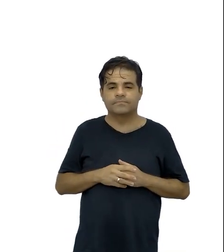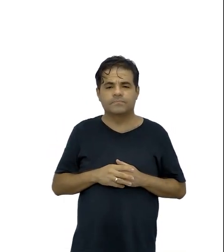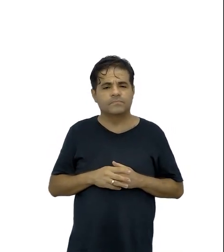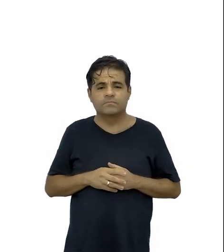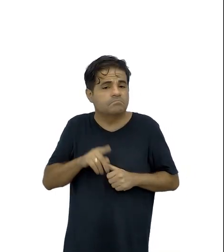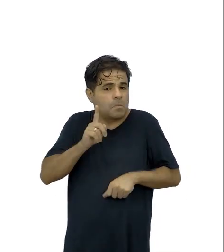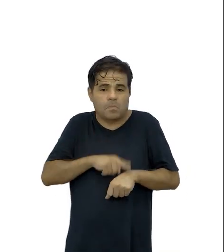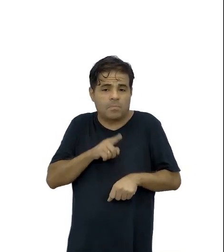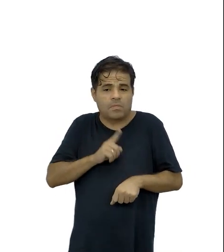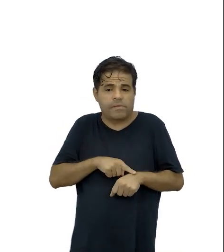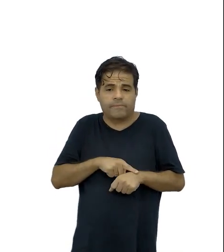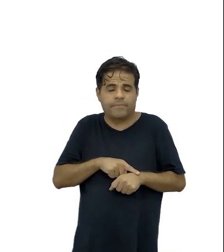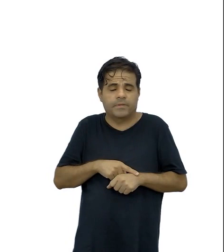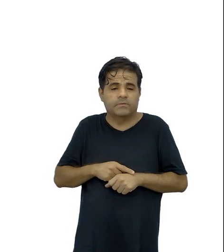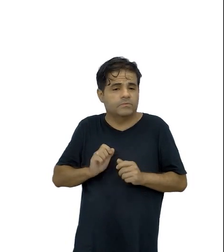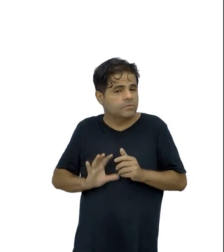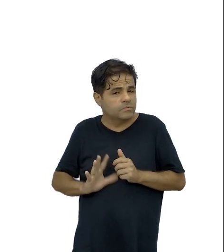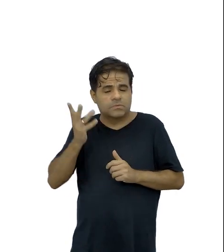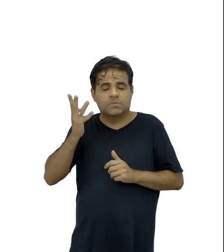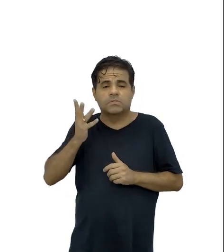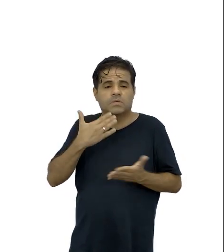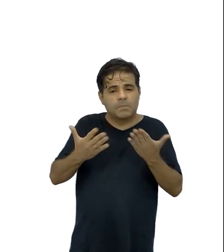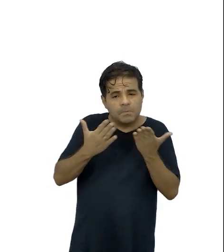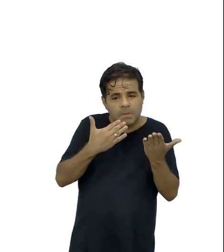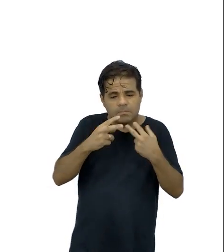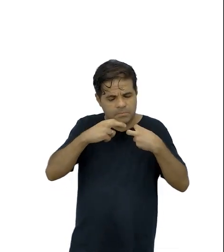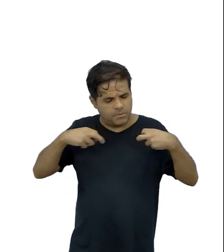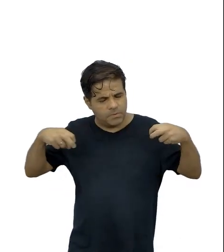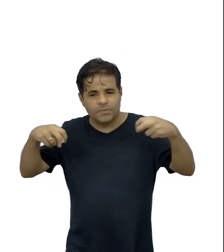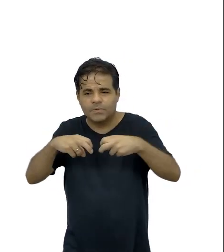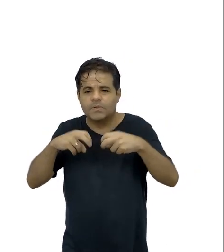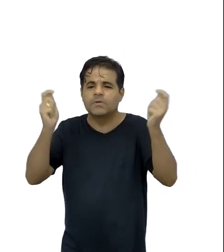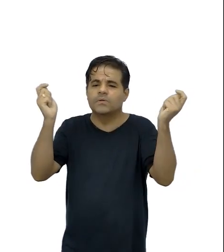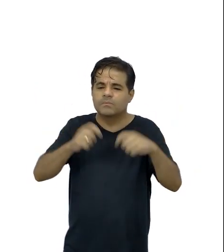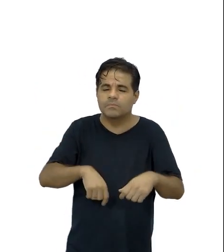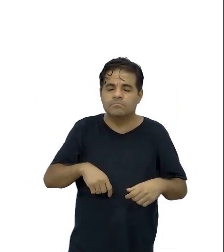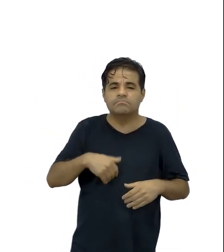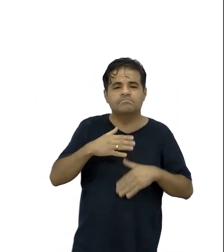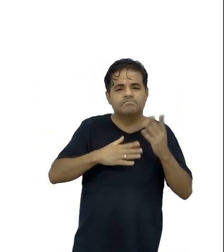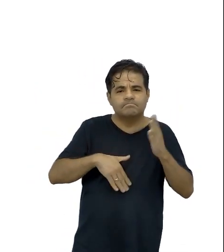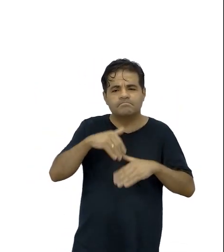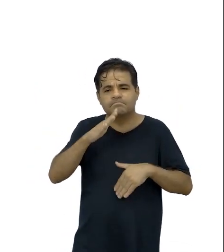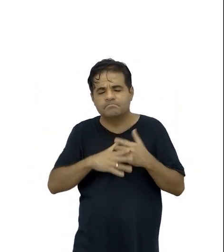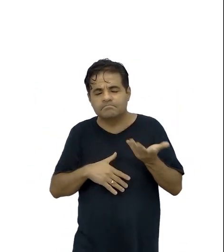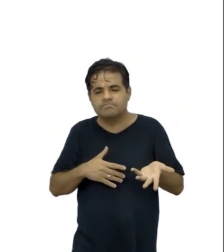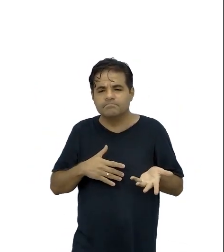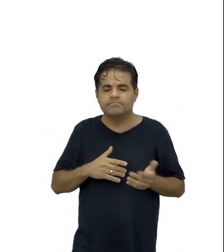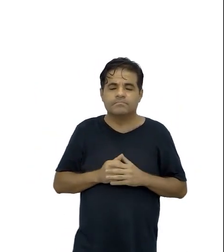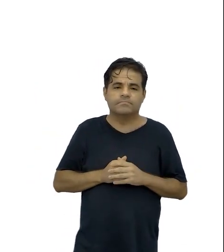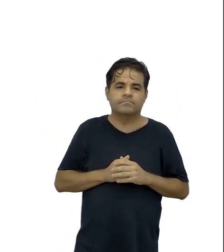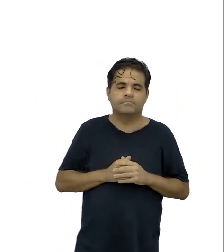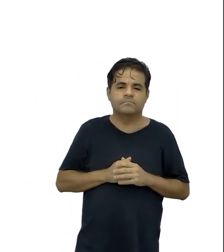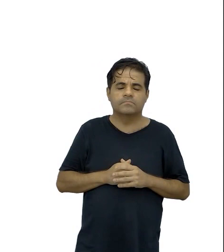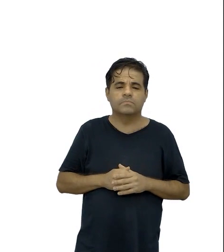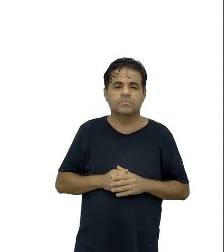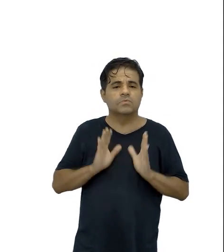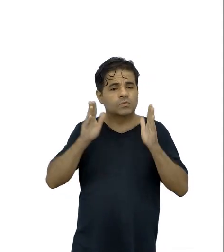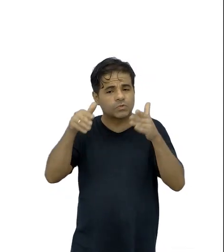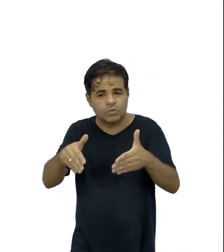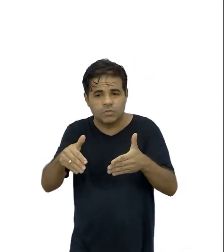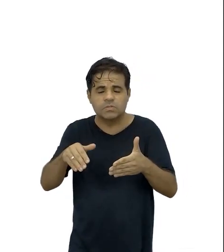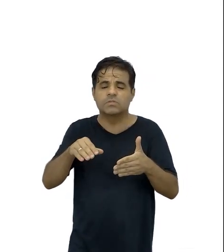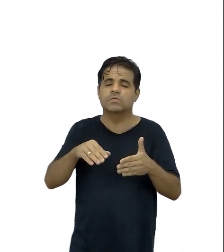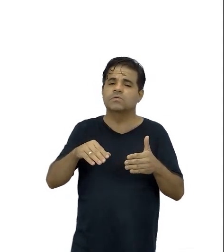no momento da realização de roda de conversa, em que a gente coloca os assuntos pertinentes, direcionando eles